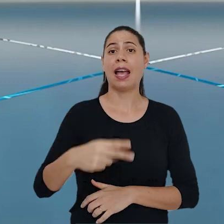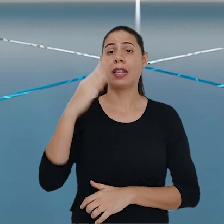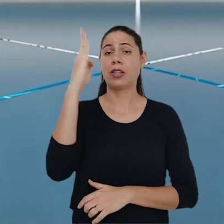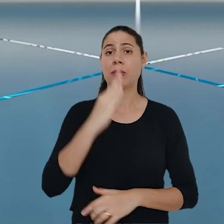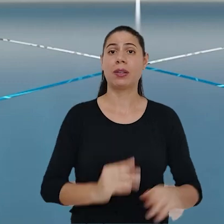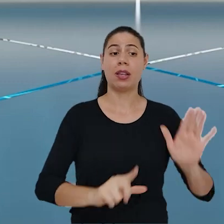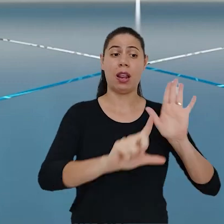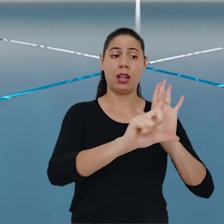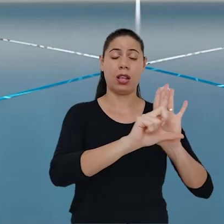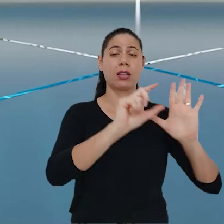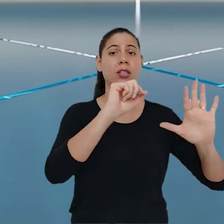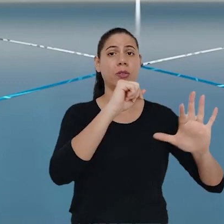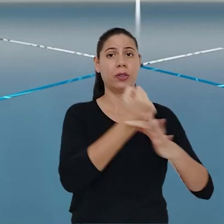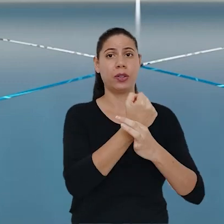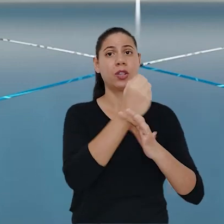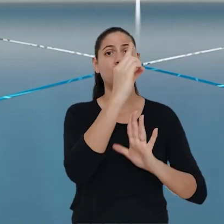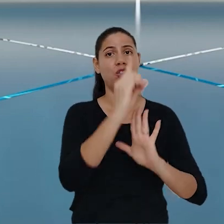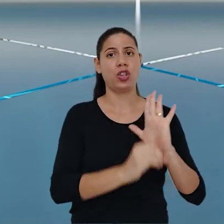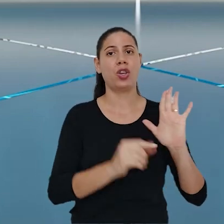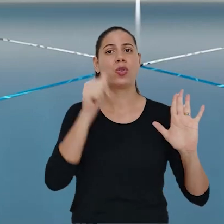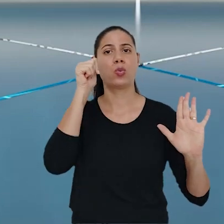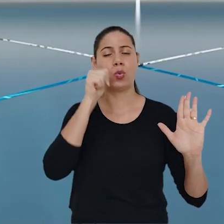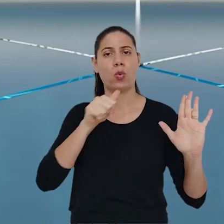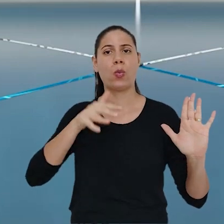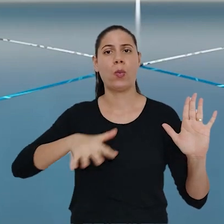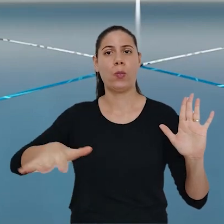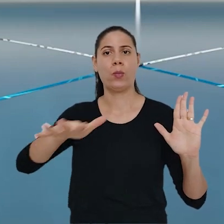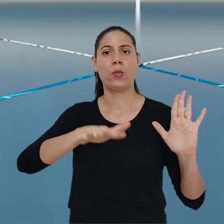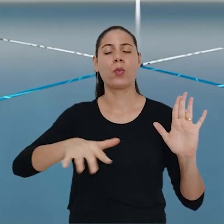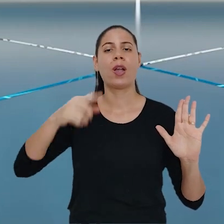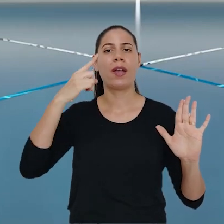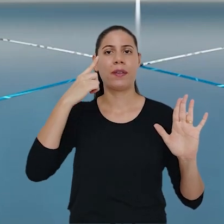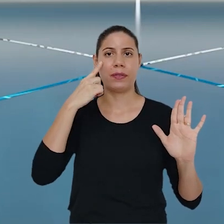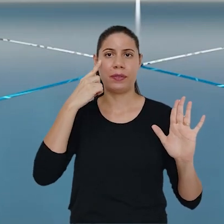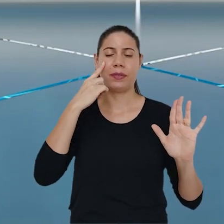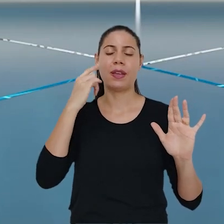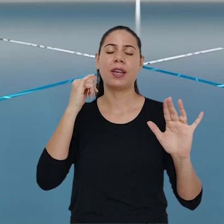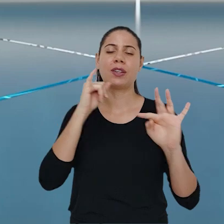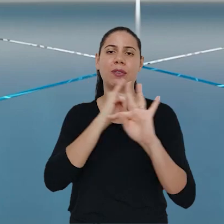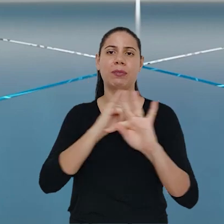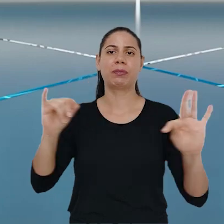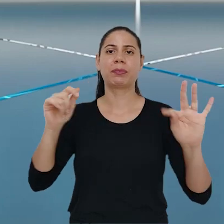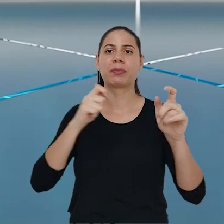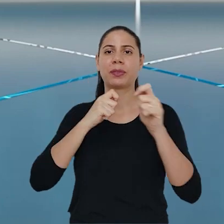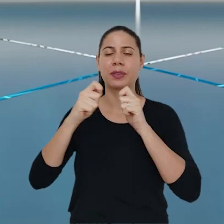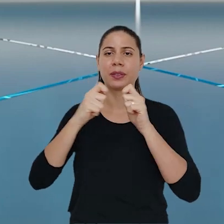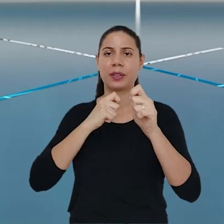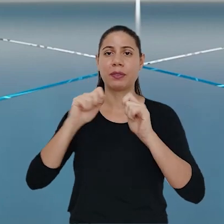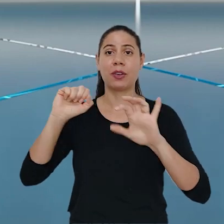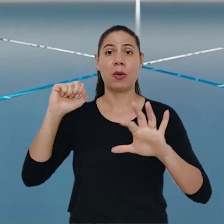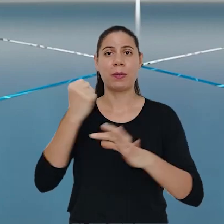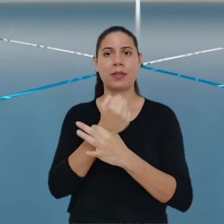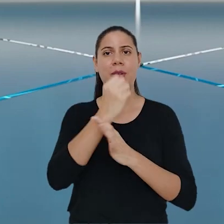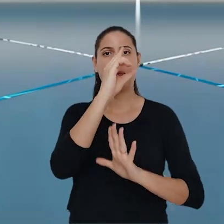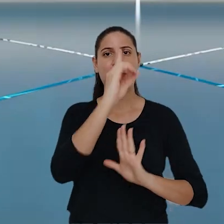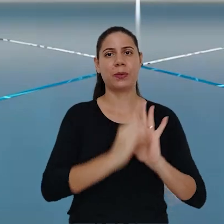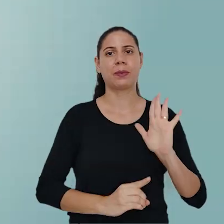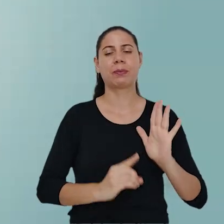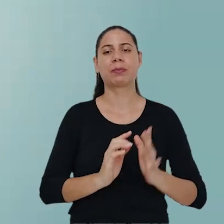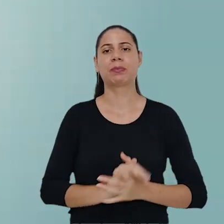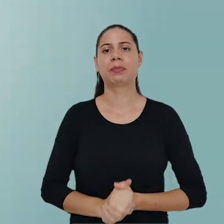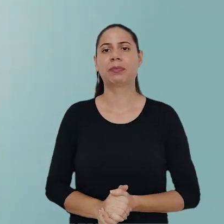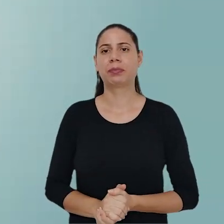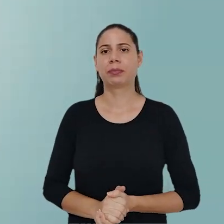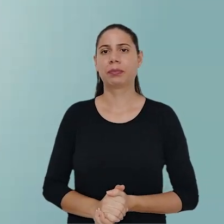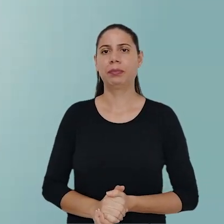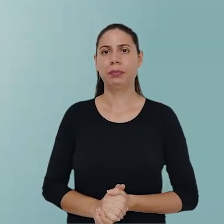garante alguns direitos a essas mulheres. Confira no quadro Inteiro Teor Entrevista como garantir esses direitos.